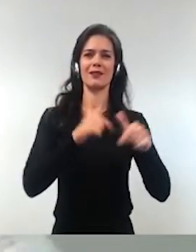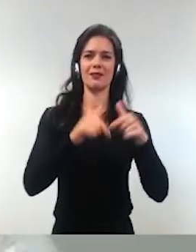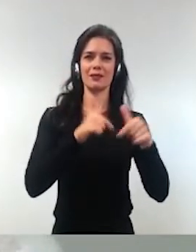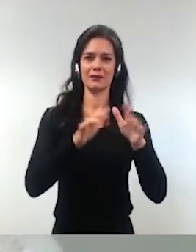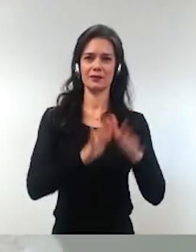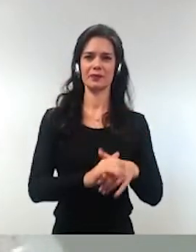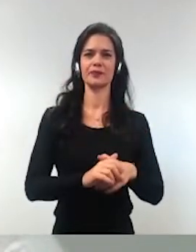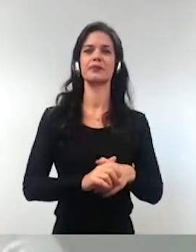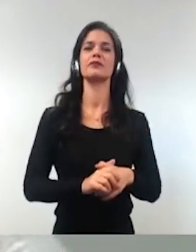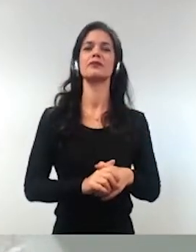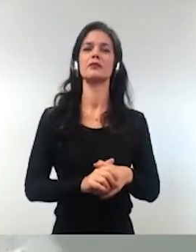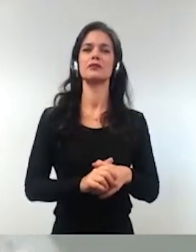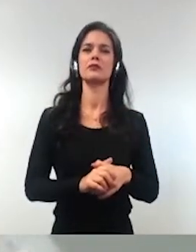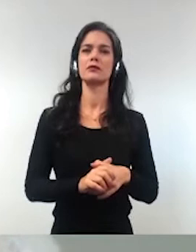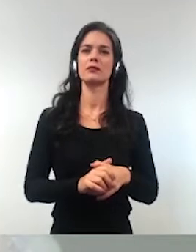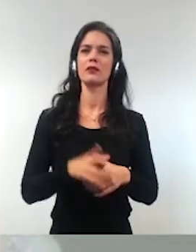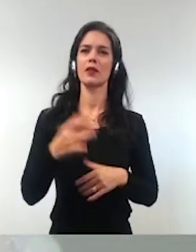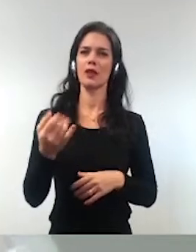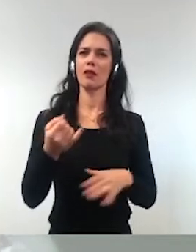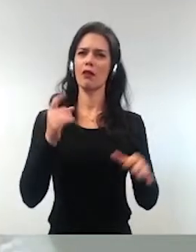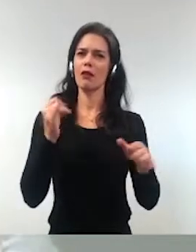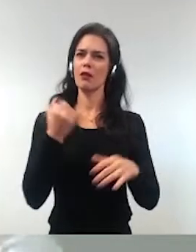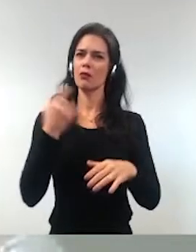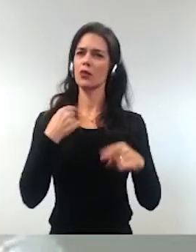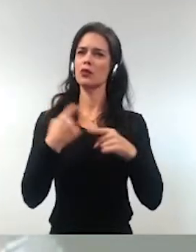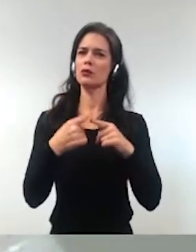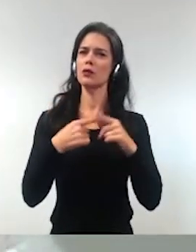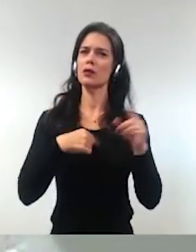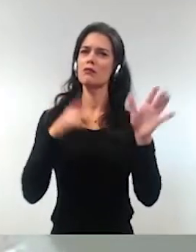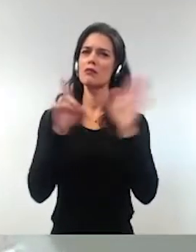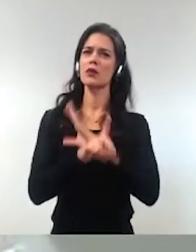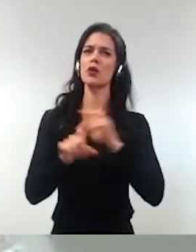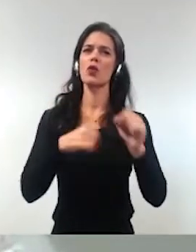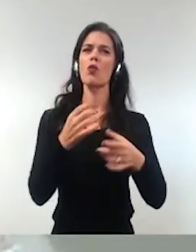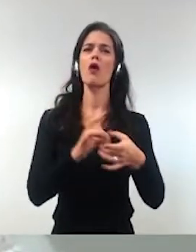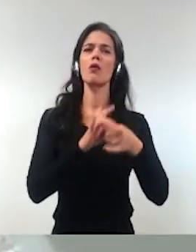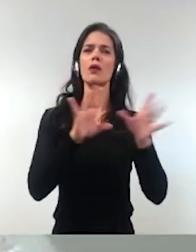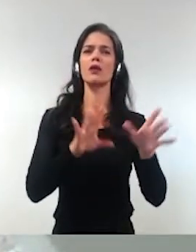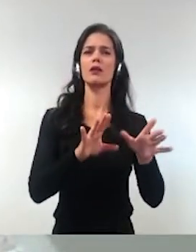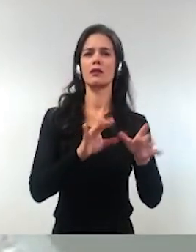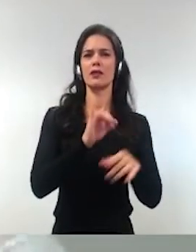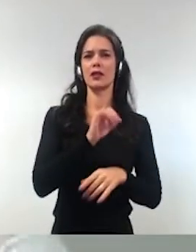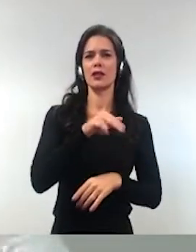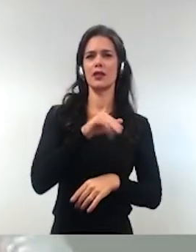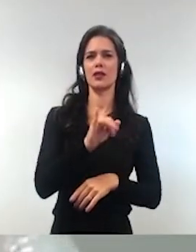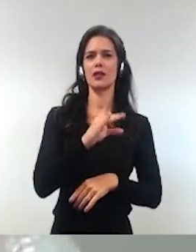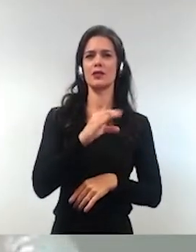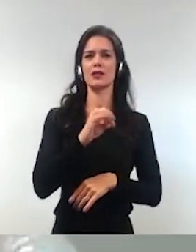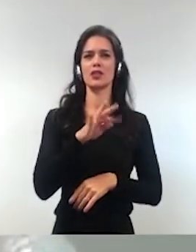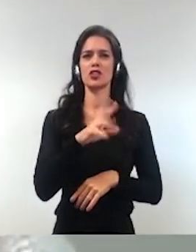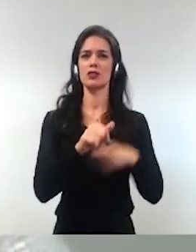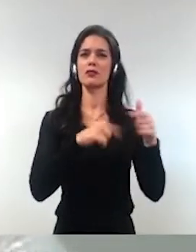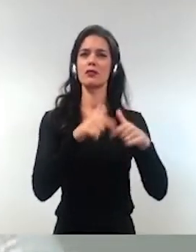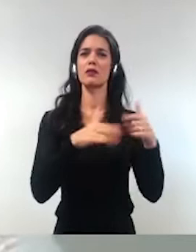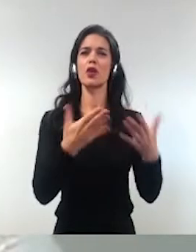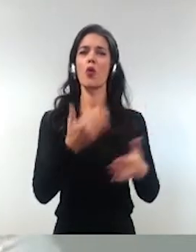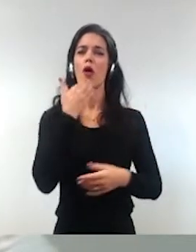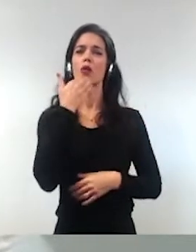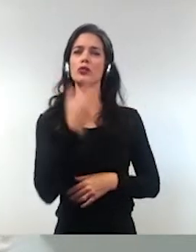De fato, é uma pergunta que precisa ser lançada: qual livre iniciativa e qual tipo